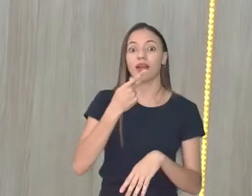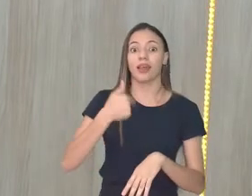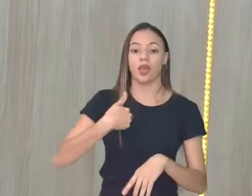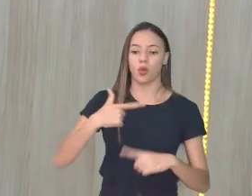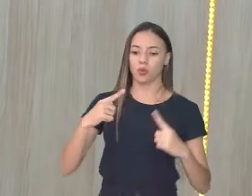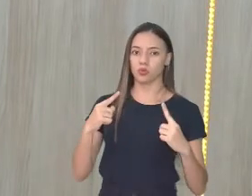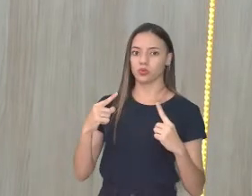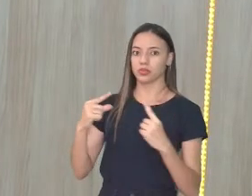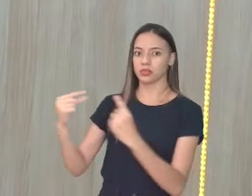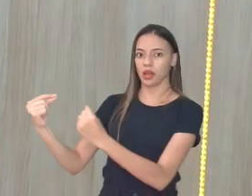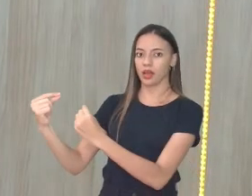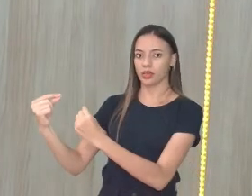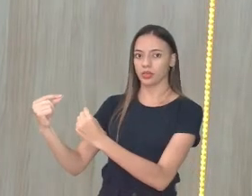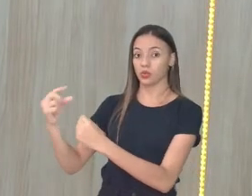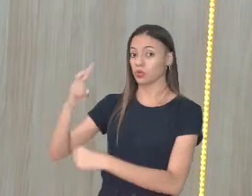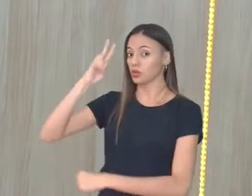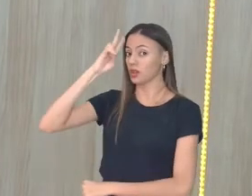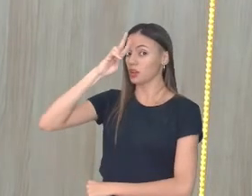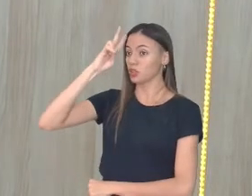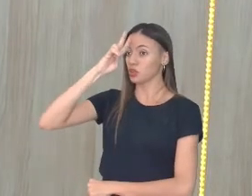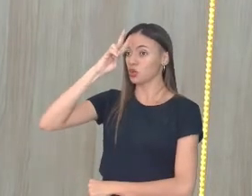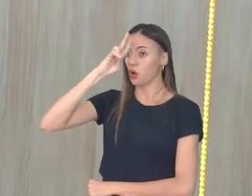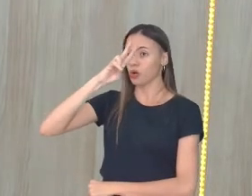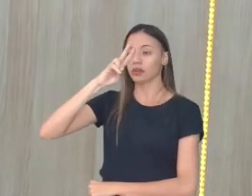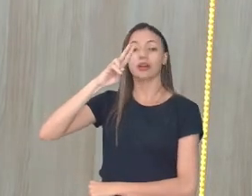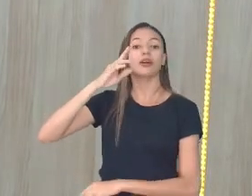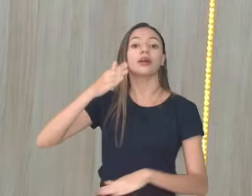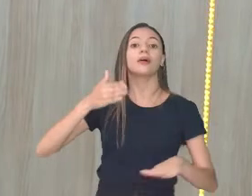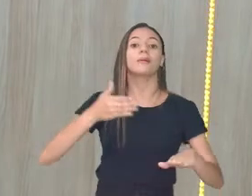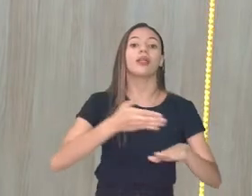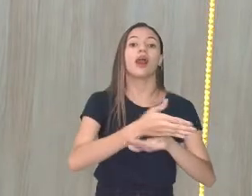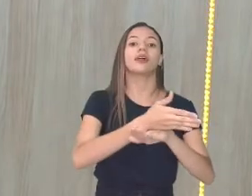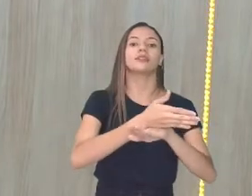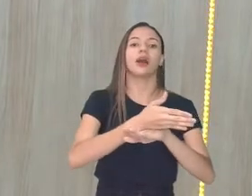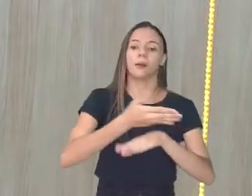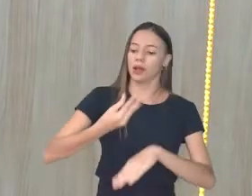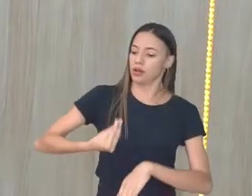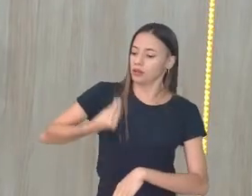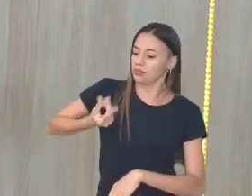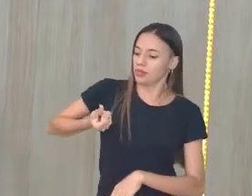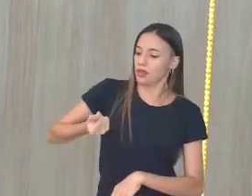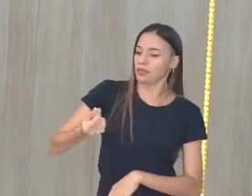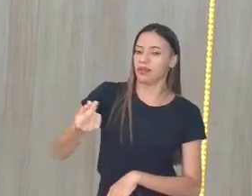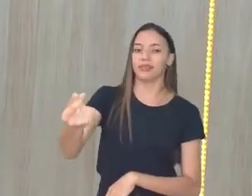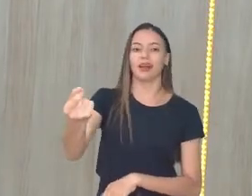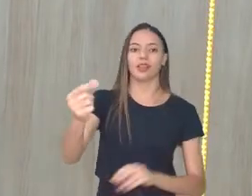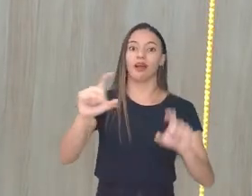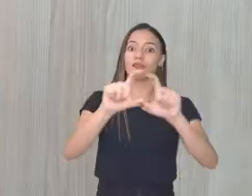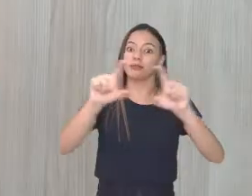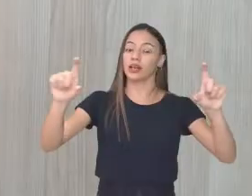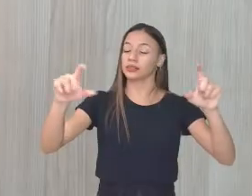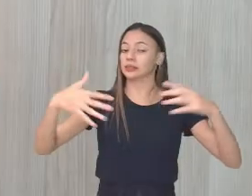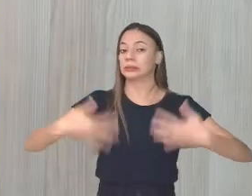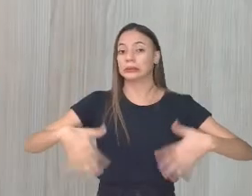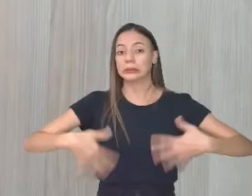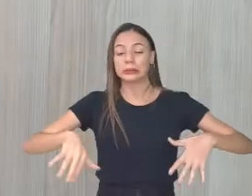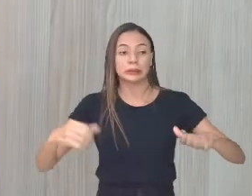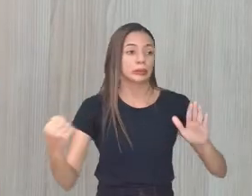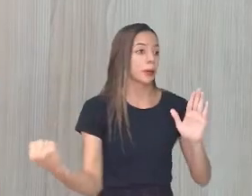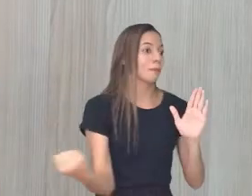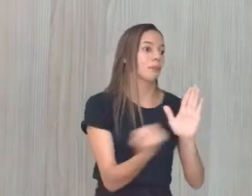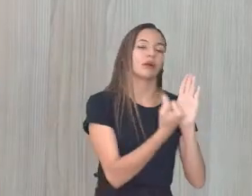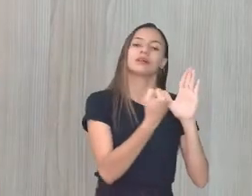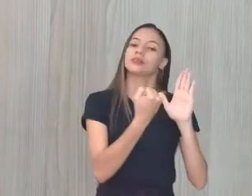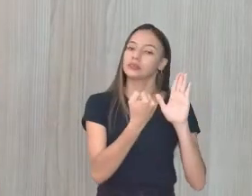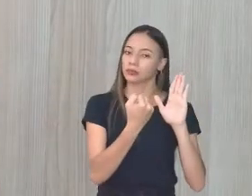saio da história, né, para entrar para a eternidade, né, para entrar. E é Nossa, uma vejam frase só.